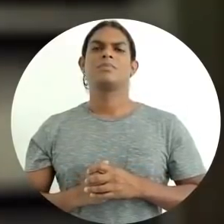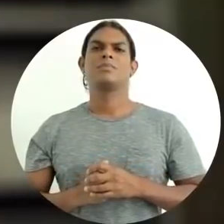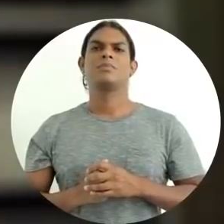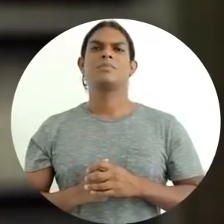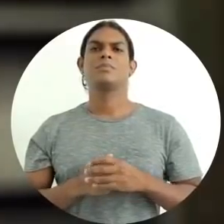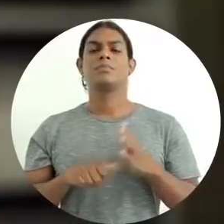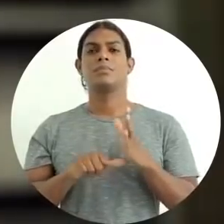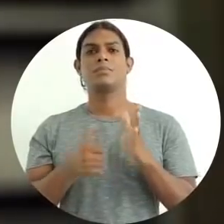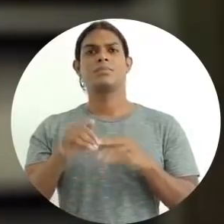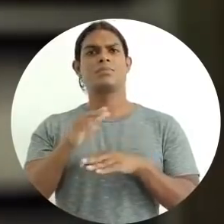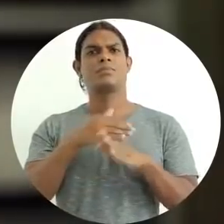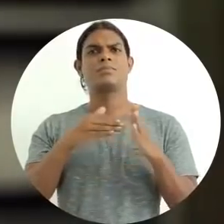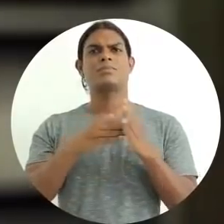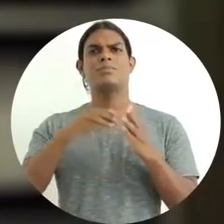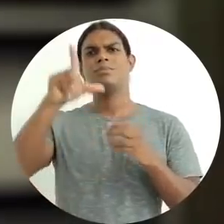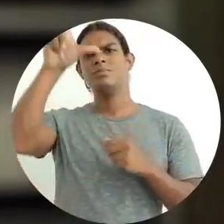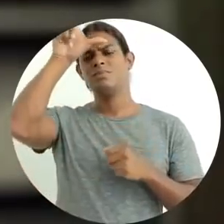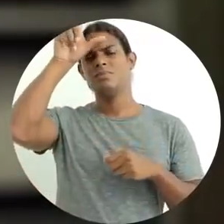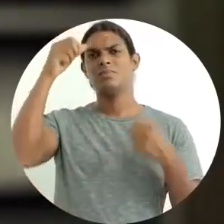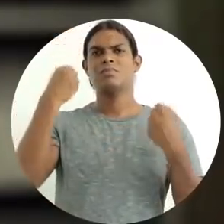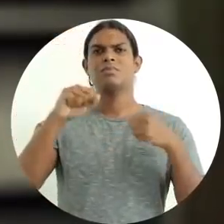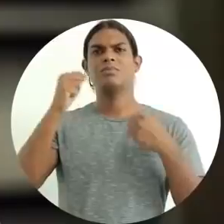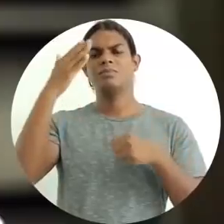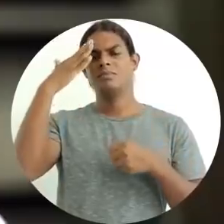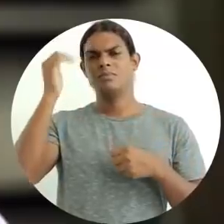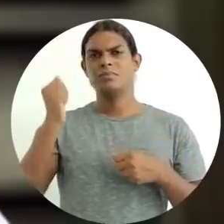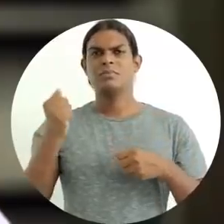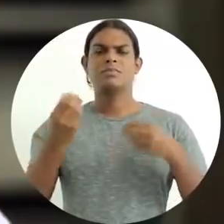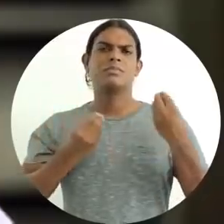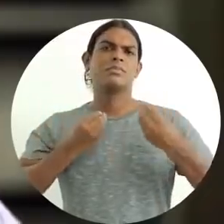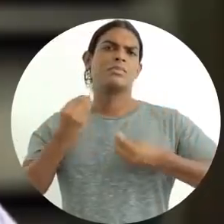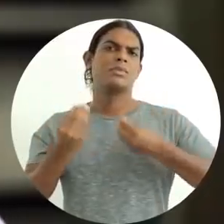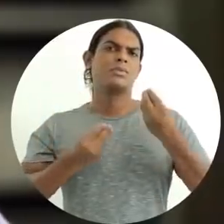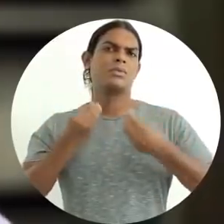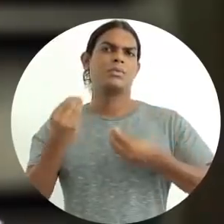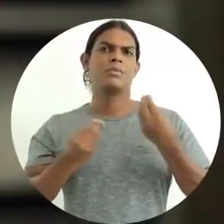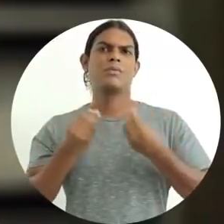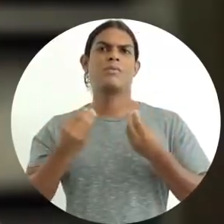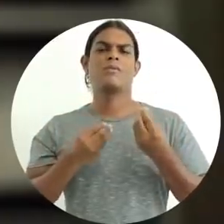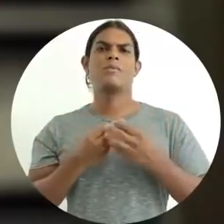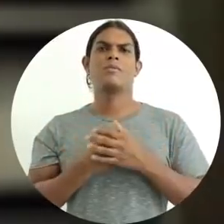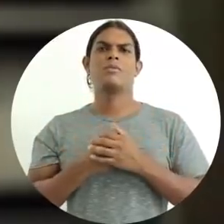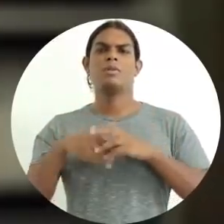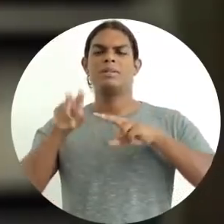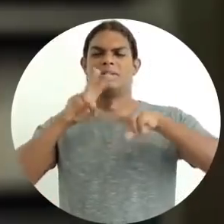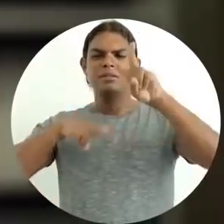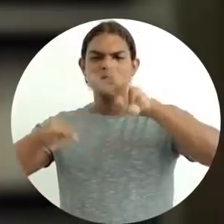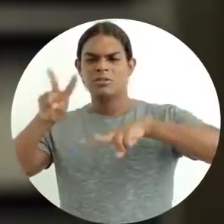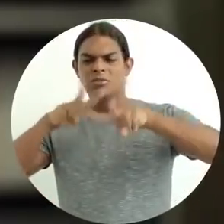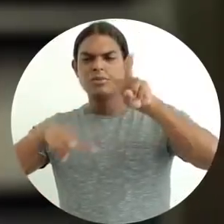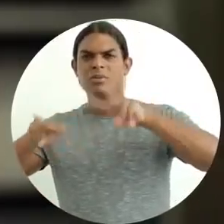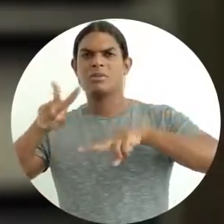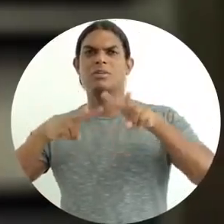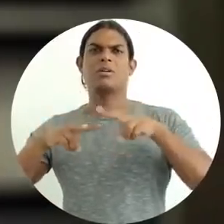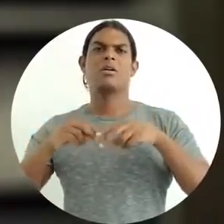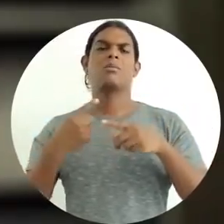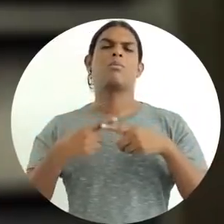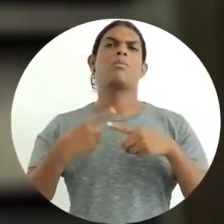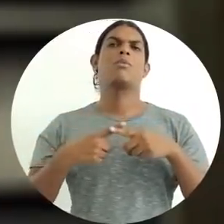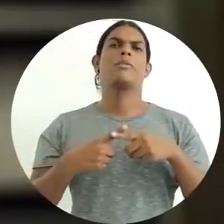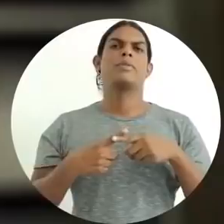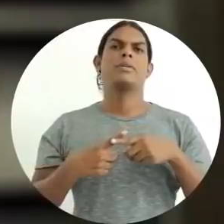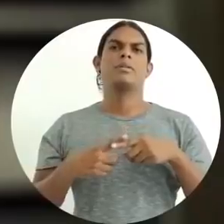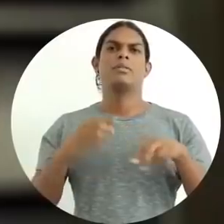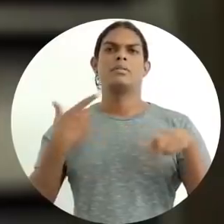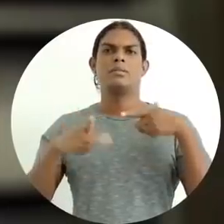liderança. Primeiro, todo líder, ele precisa saber como ler a situação. Trabalhar